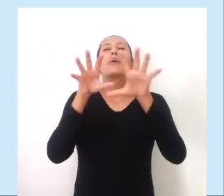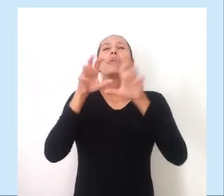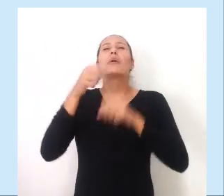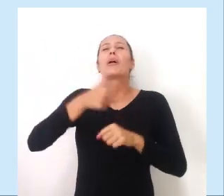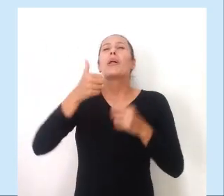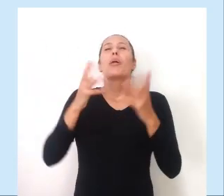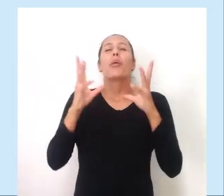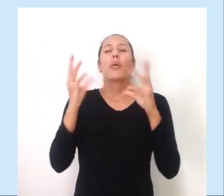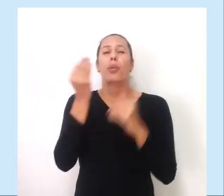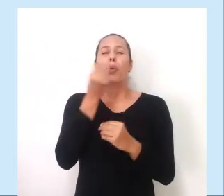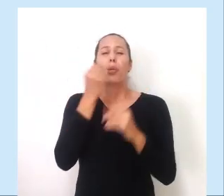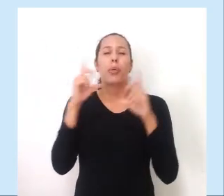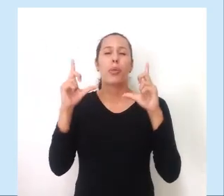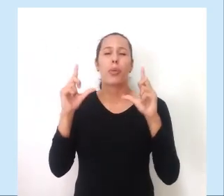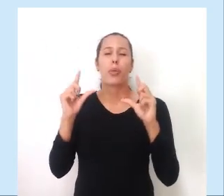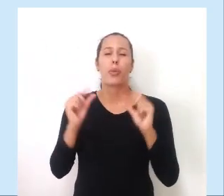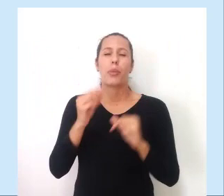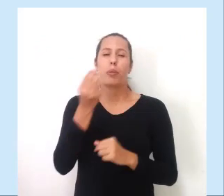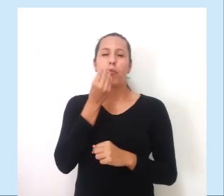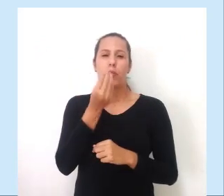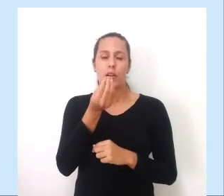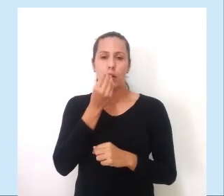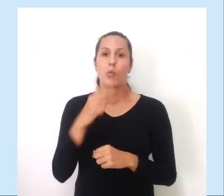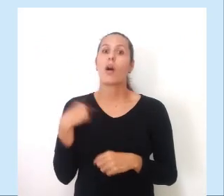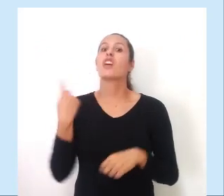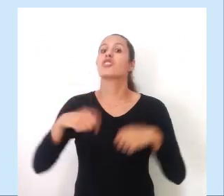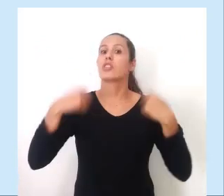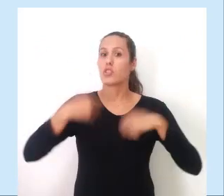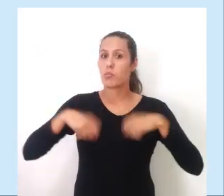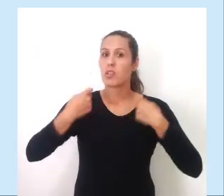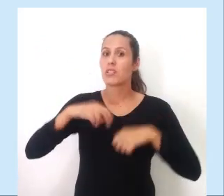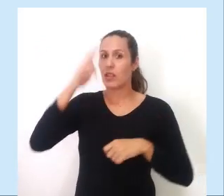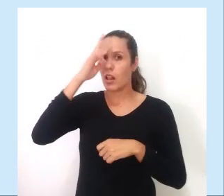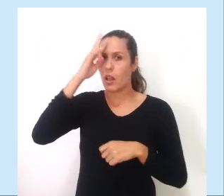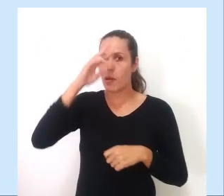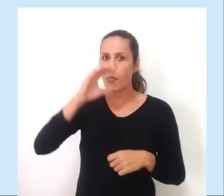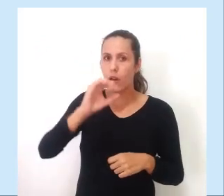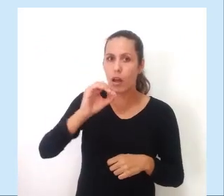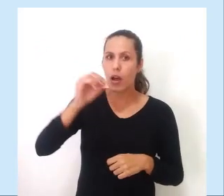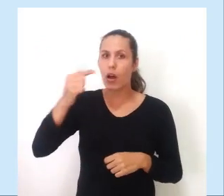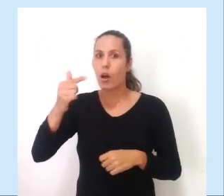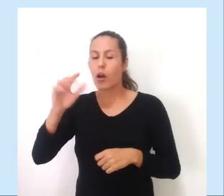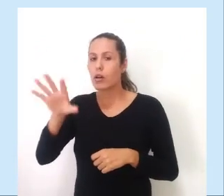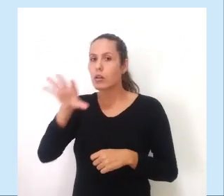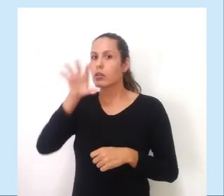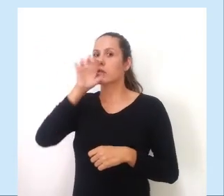respiramos. Lembrando, viu, que a gente precisa de ar atmosférico,